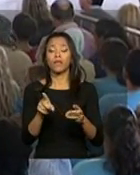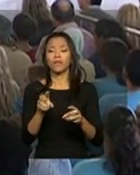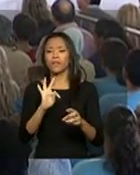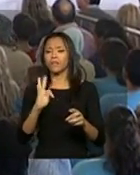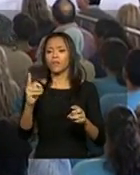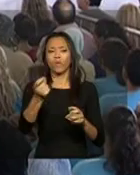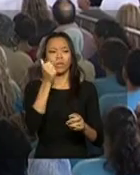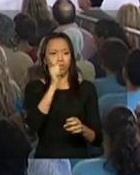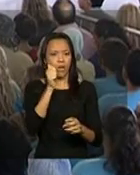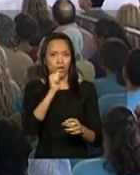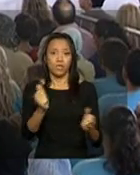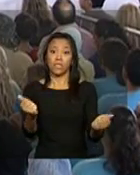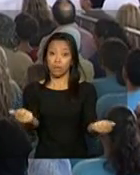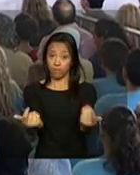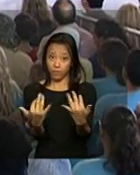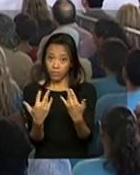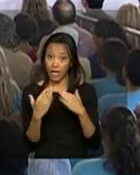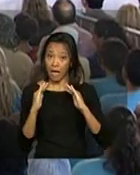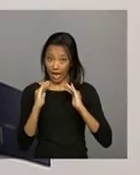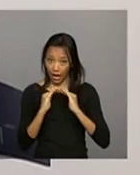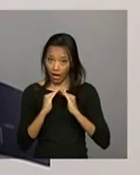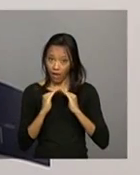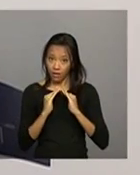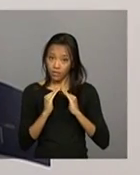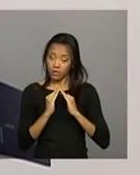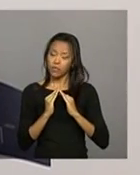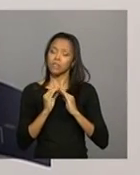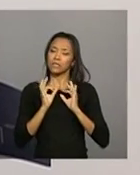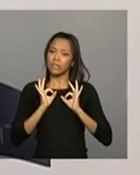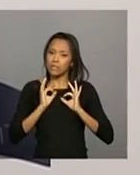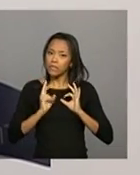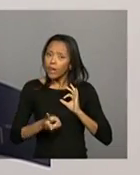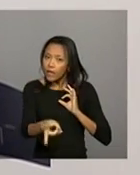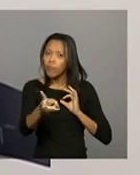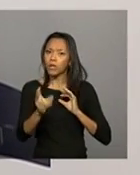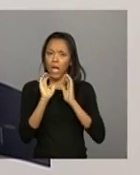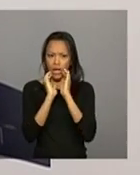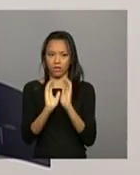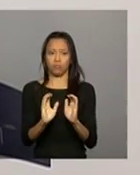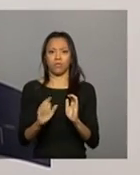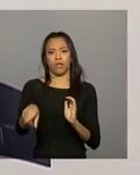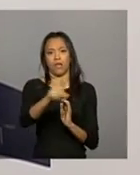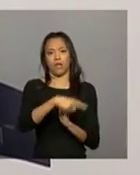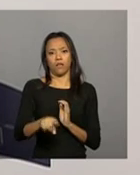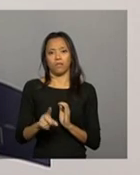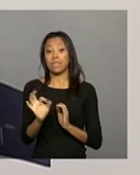as mulheres que procurarem essa casa, sem julgamento.